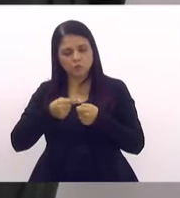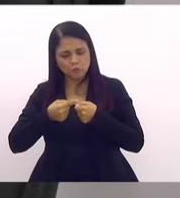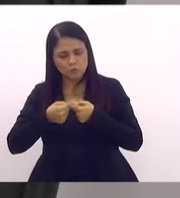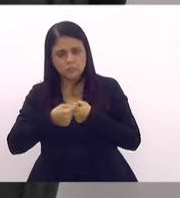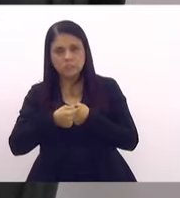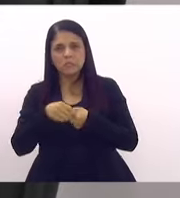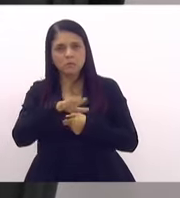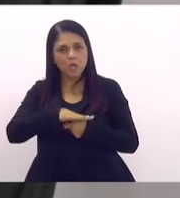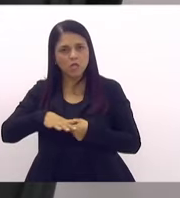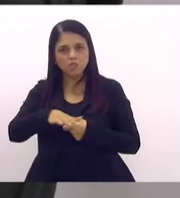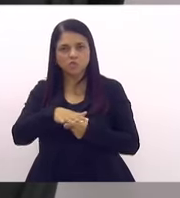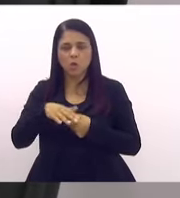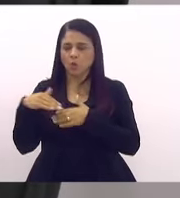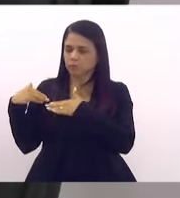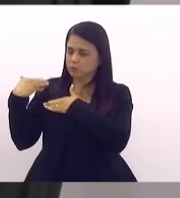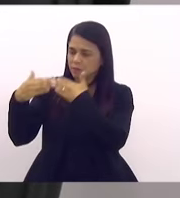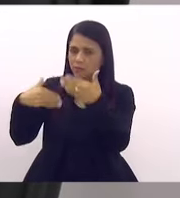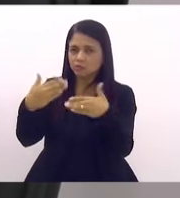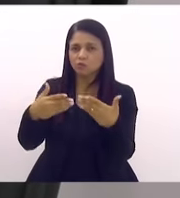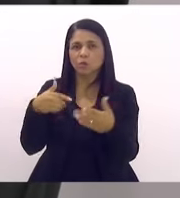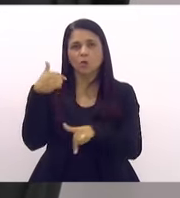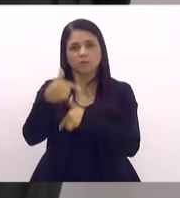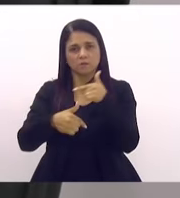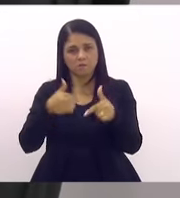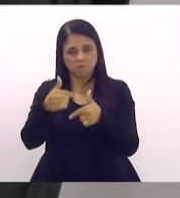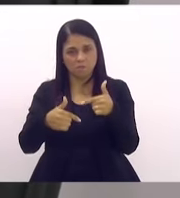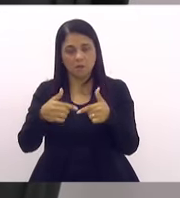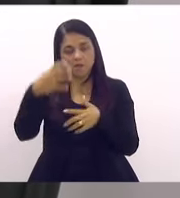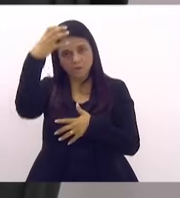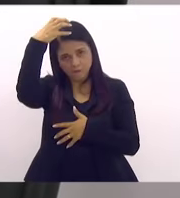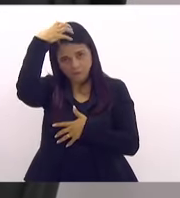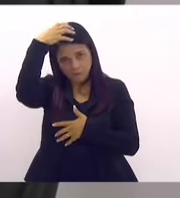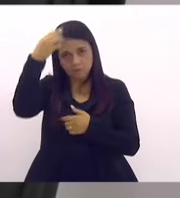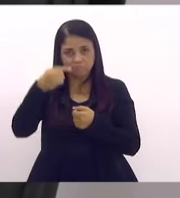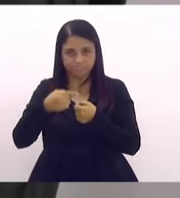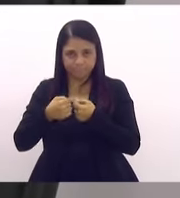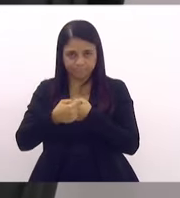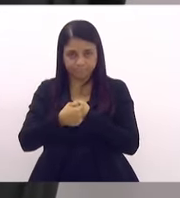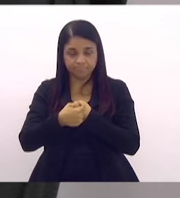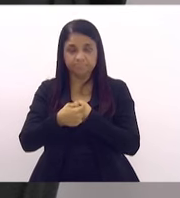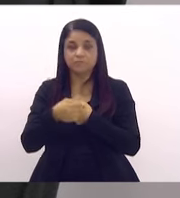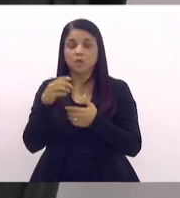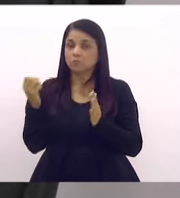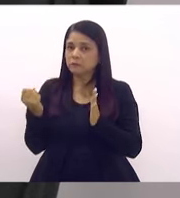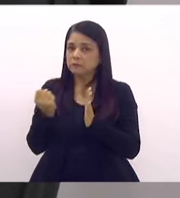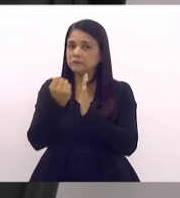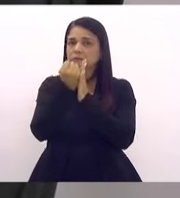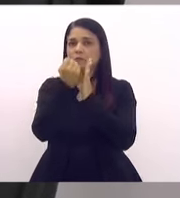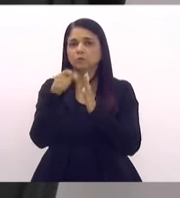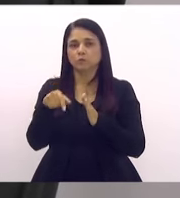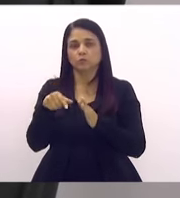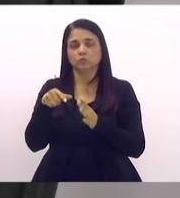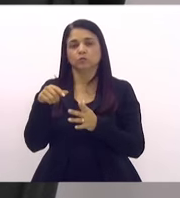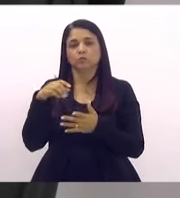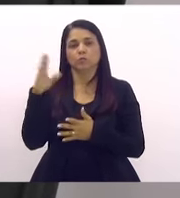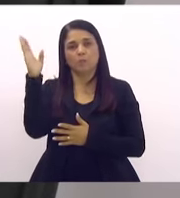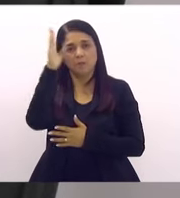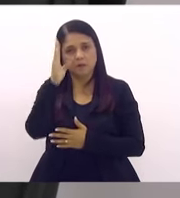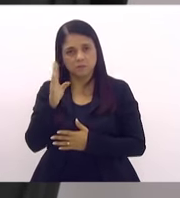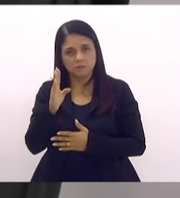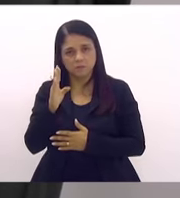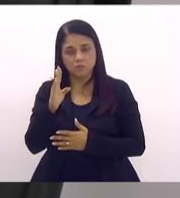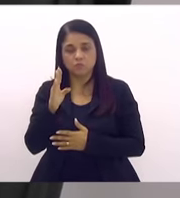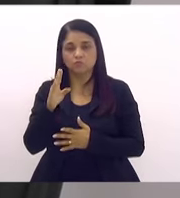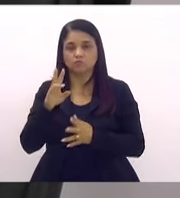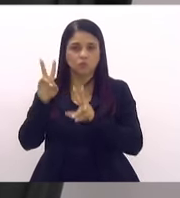vem, de toda a sua trajetória, e o município de Angra dos Reis talvez seja um maior símbolo, um dos maiores do Brasil sobre o